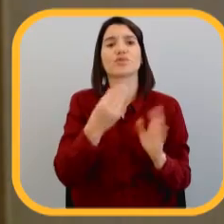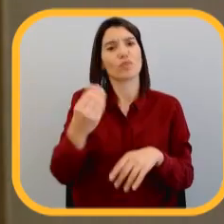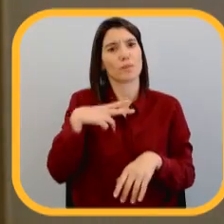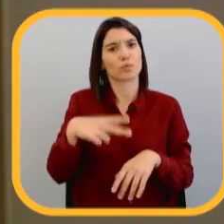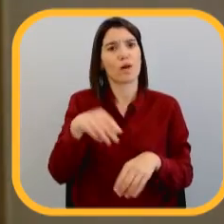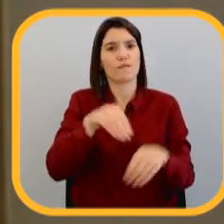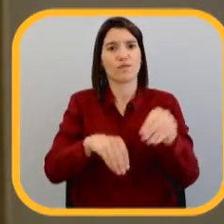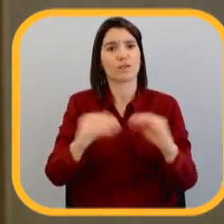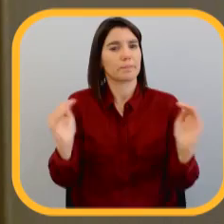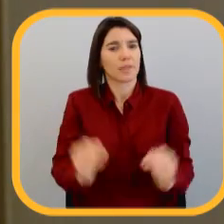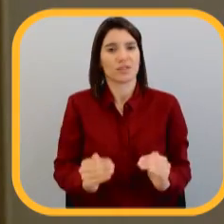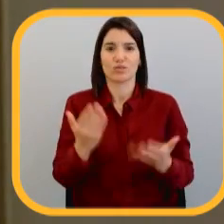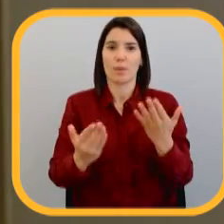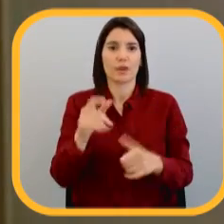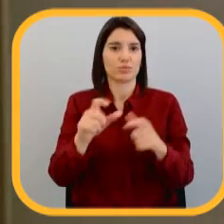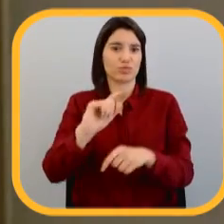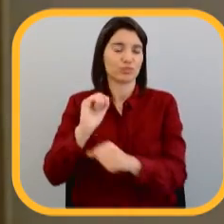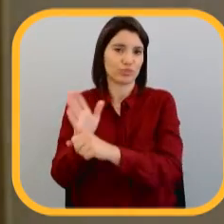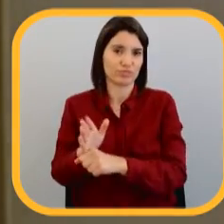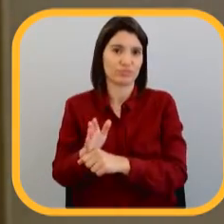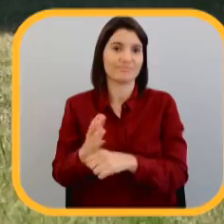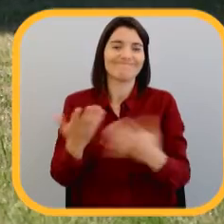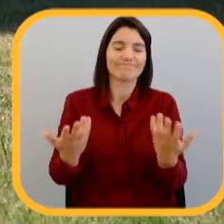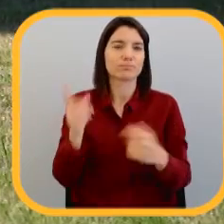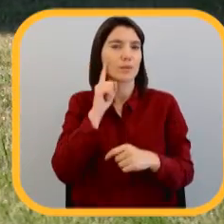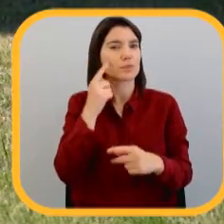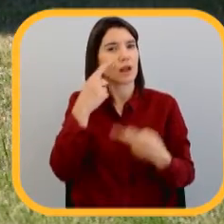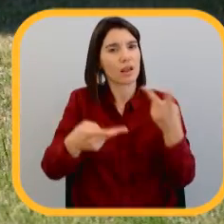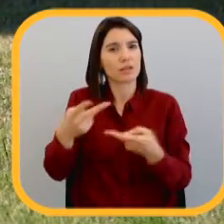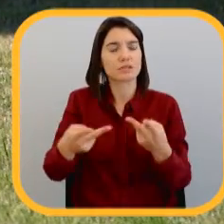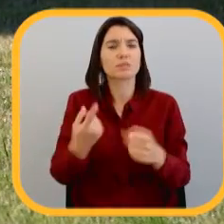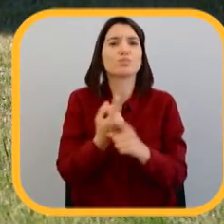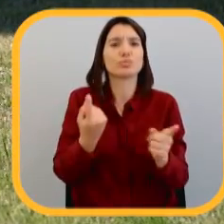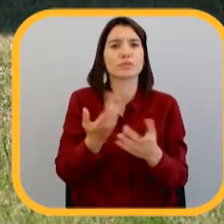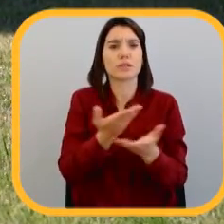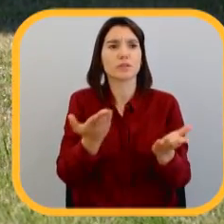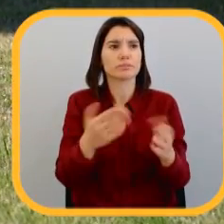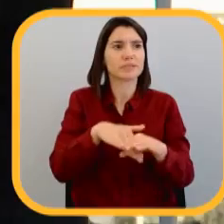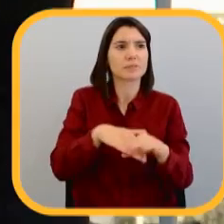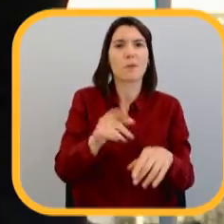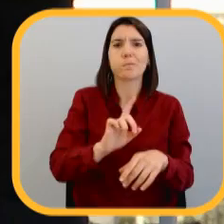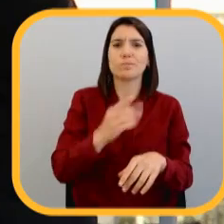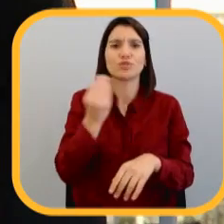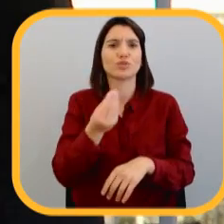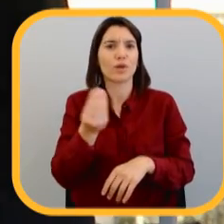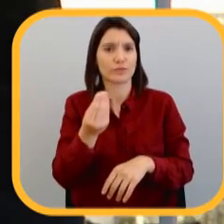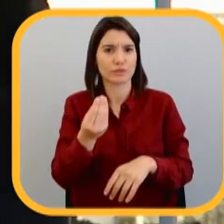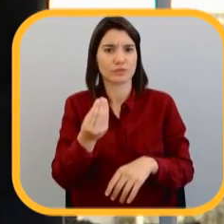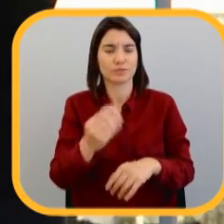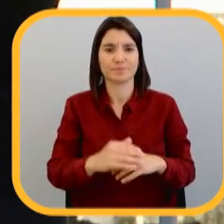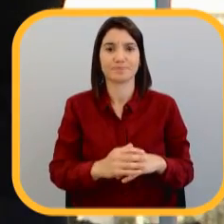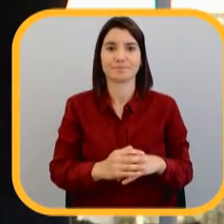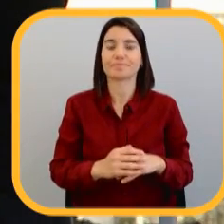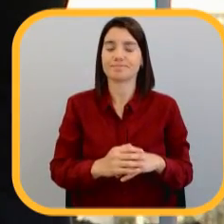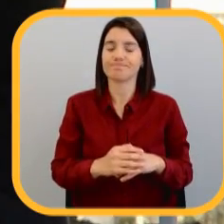Gulbenkian, em Portugal, os jovens votam menos do que os demais cidadãos. Assim, torna-se importante analisar os fatores que podem levar à participação menos